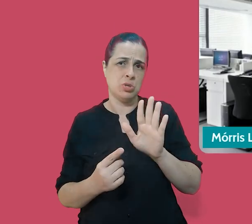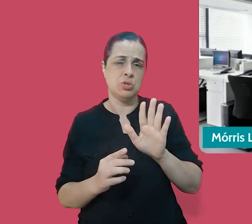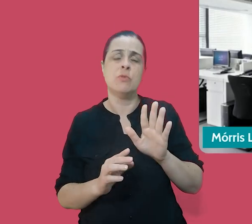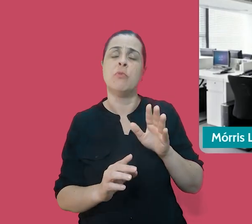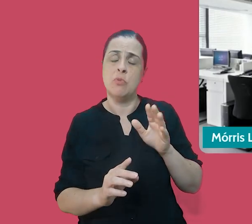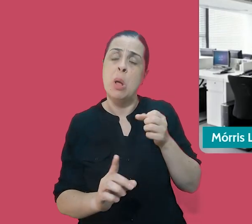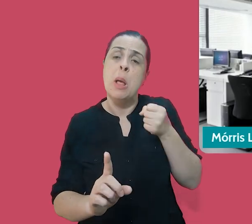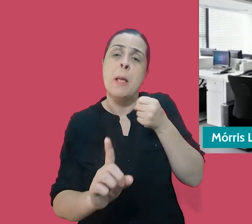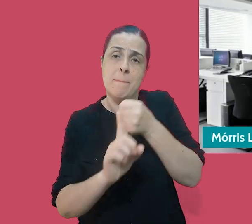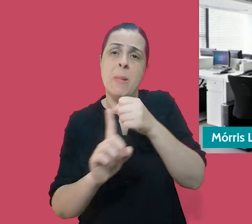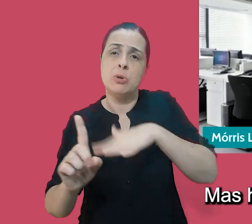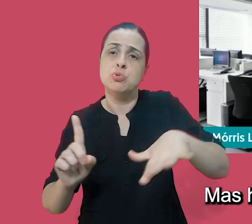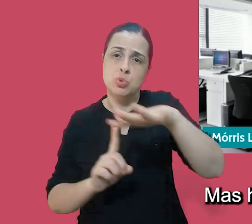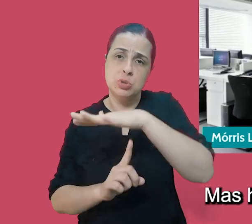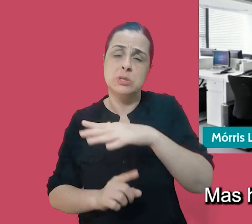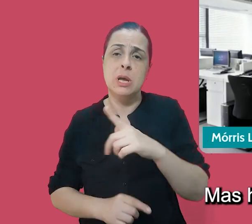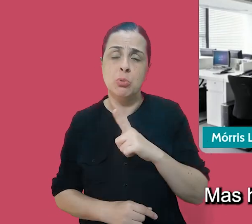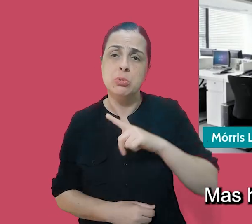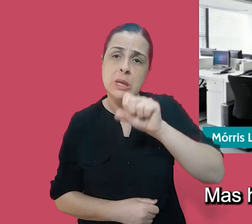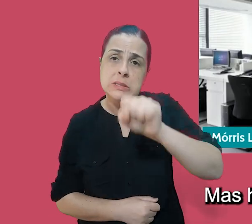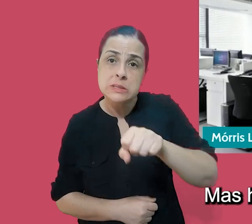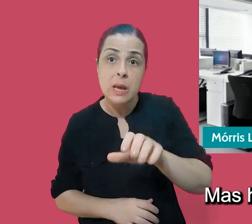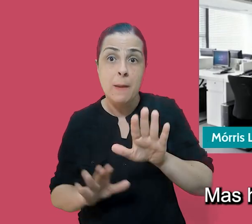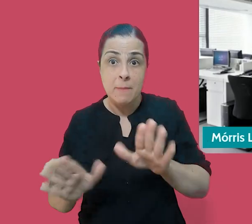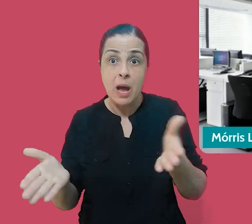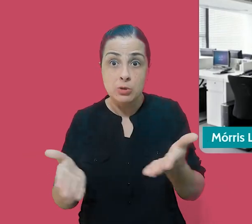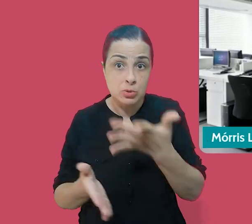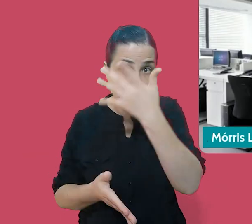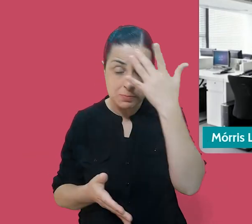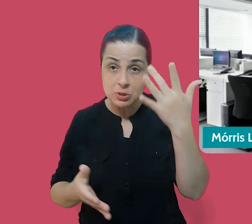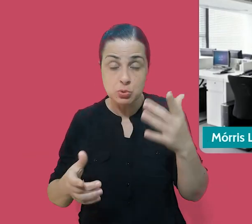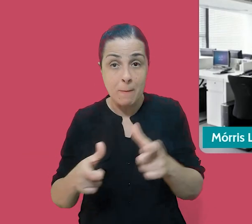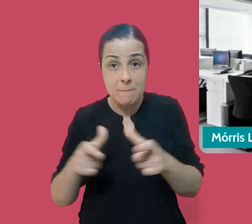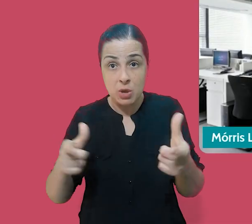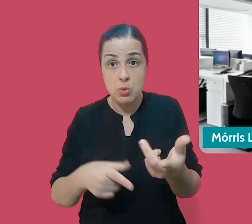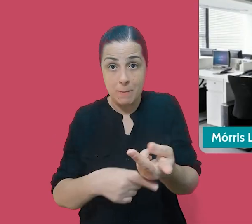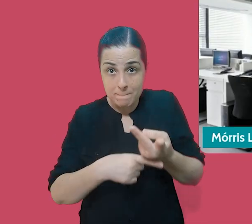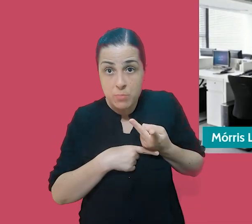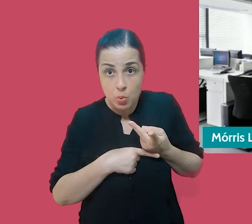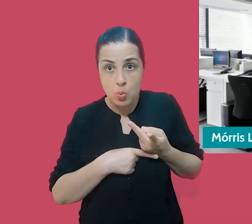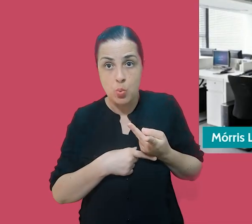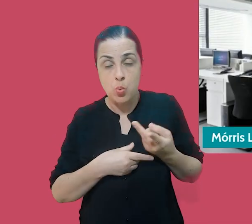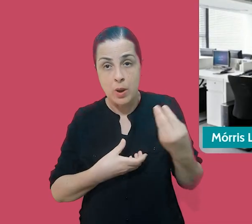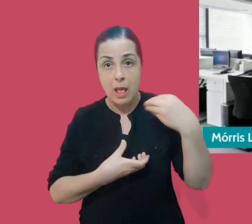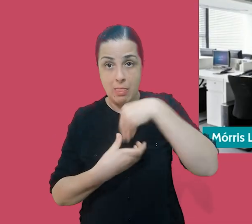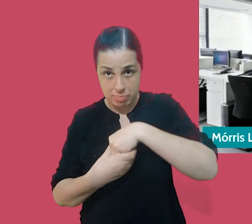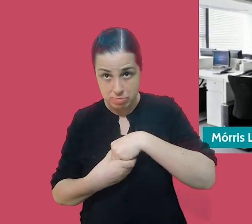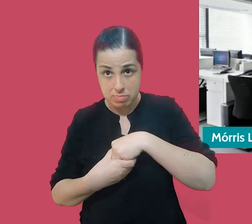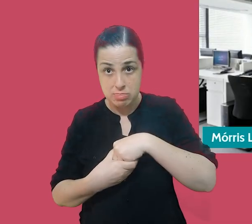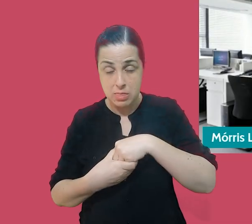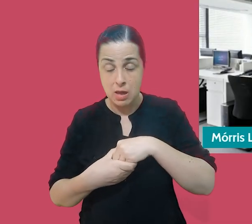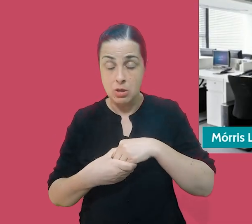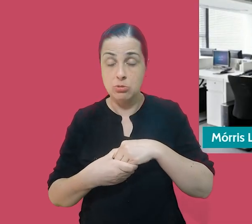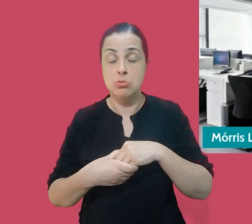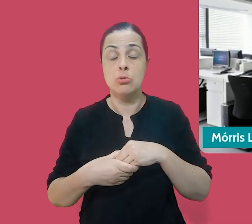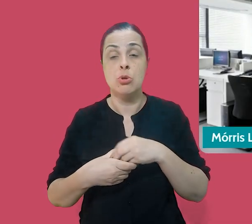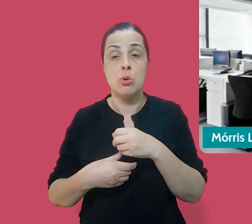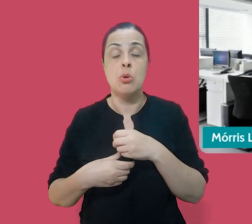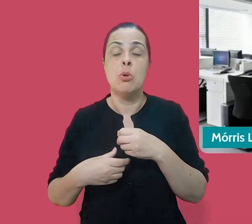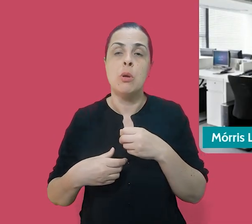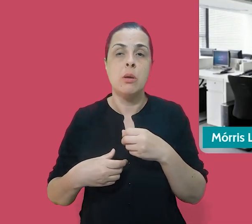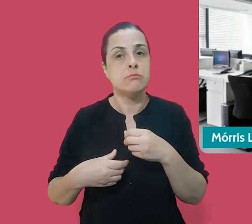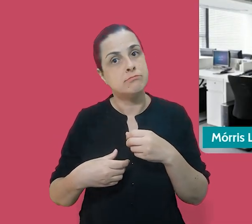somos um negócio de impacto social, mas hoje quem chega até a Mature são pessoas que são aí uma classe